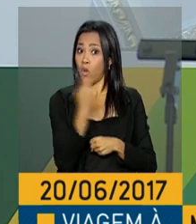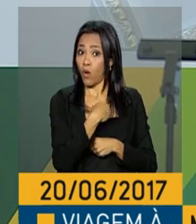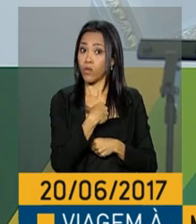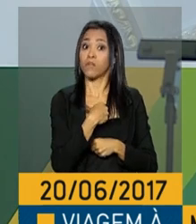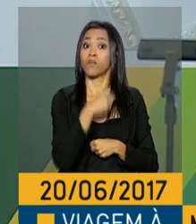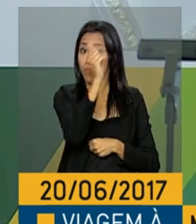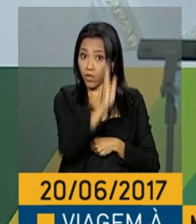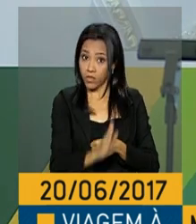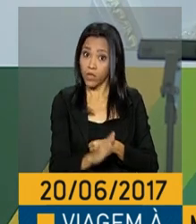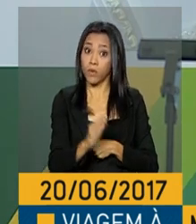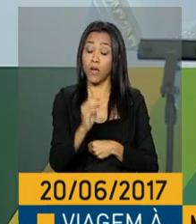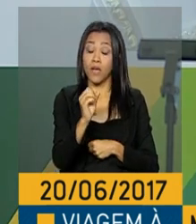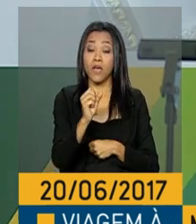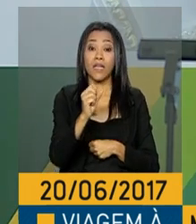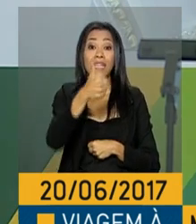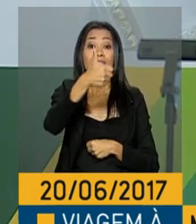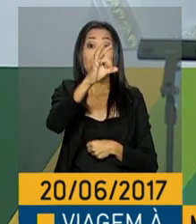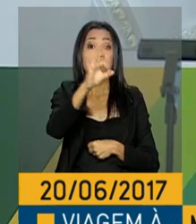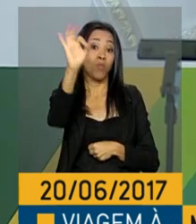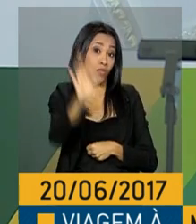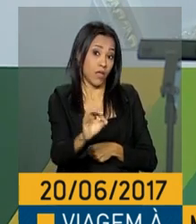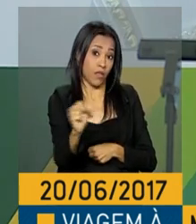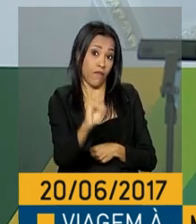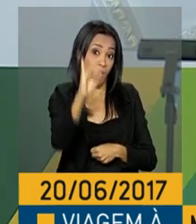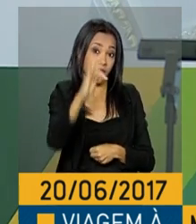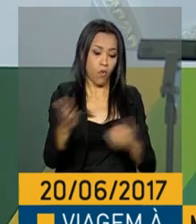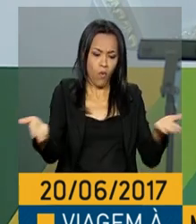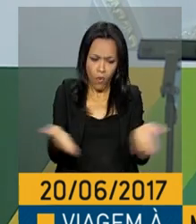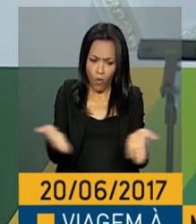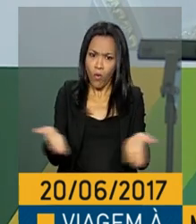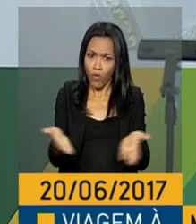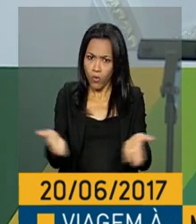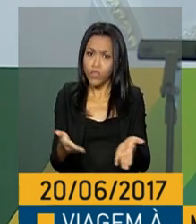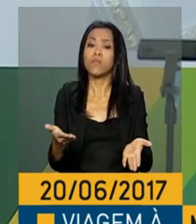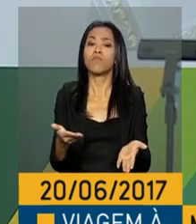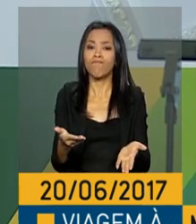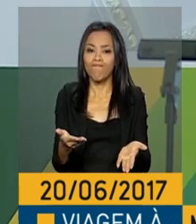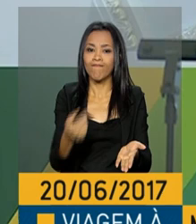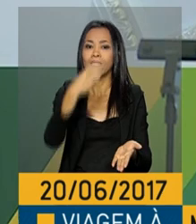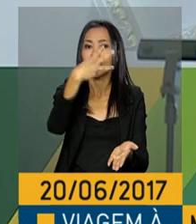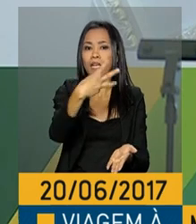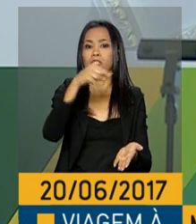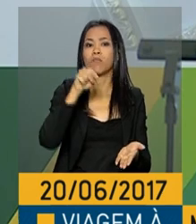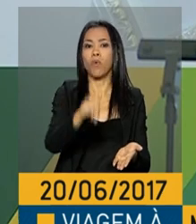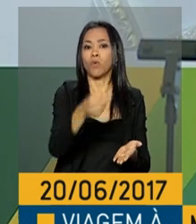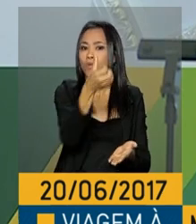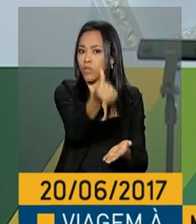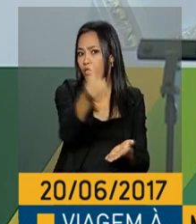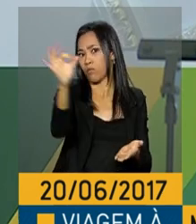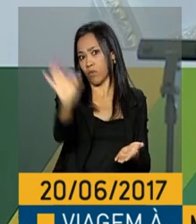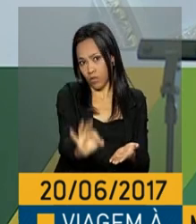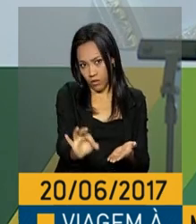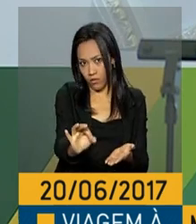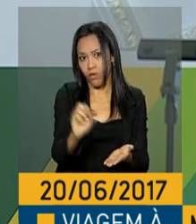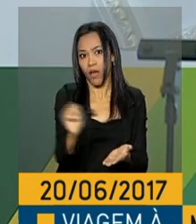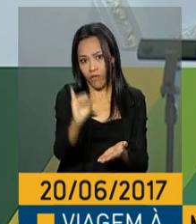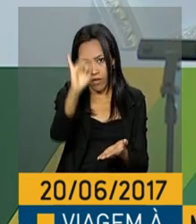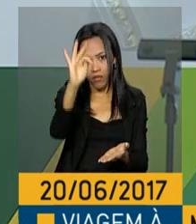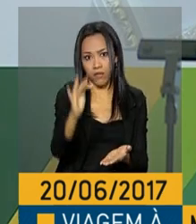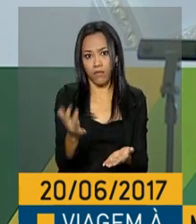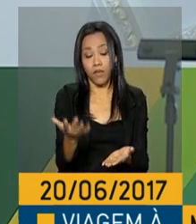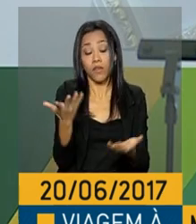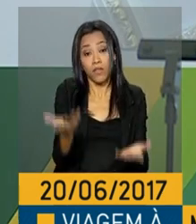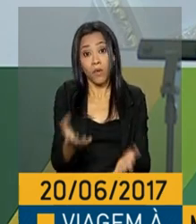superior a 10%. Hoje, precisamente hoje, está em 3,6% a inflação. Ou